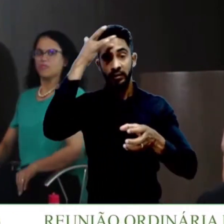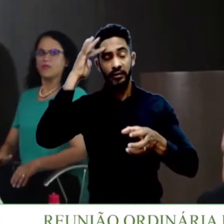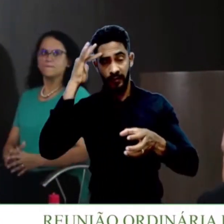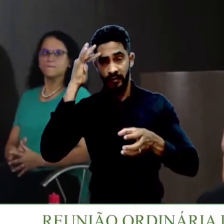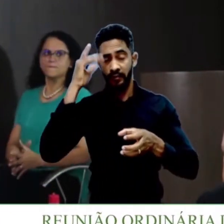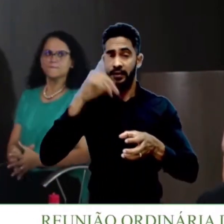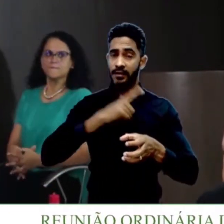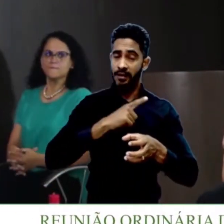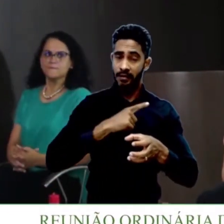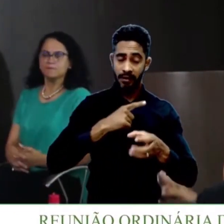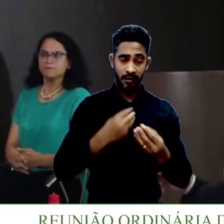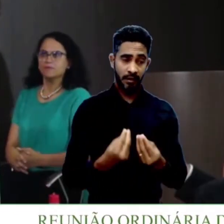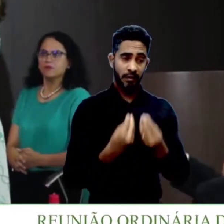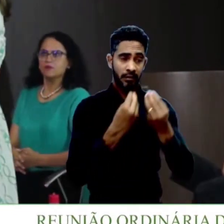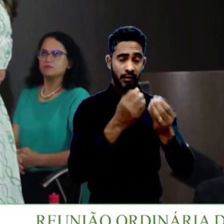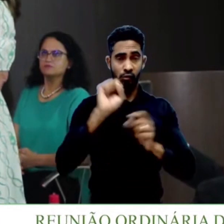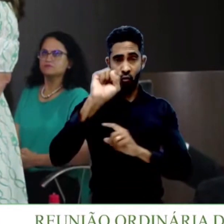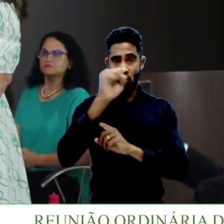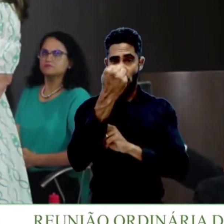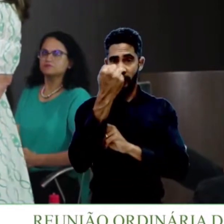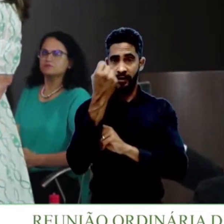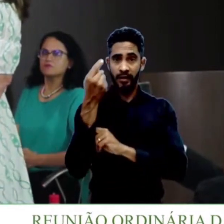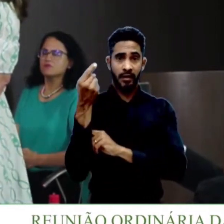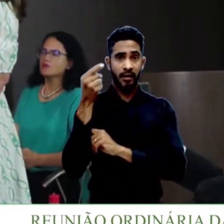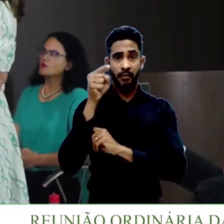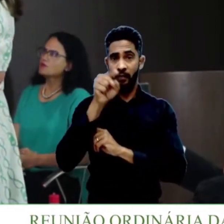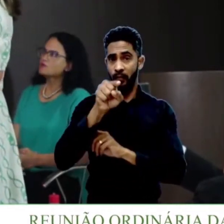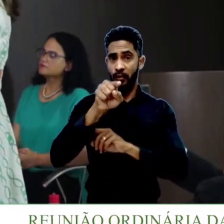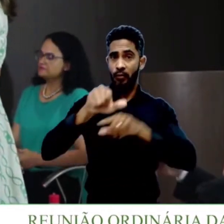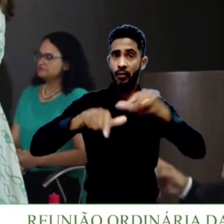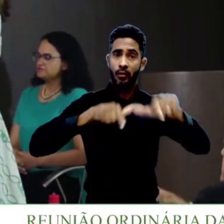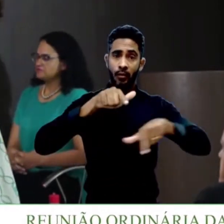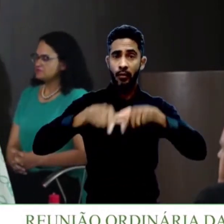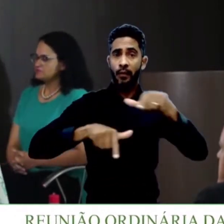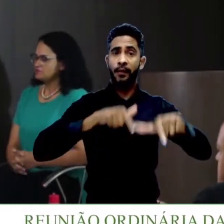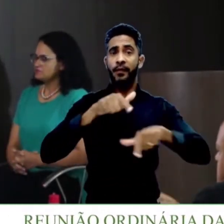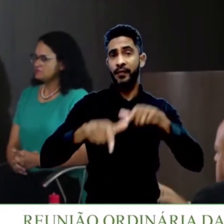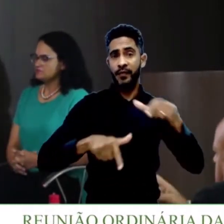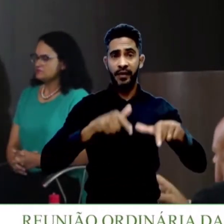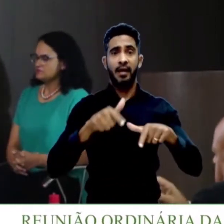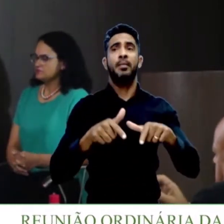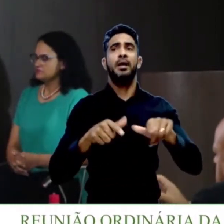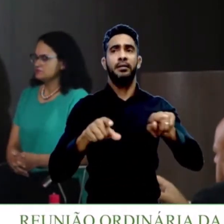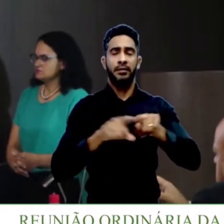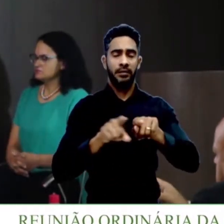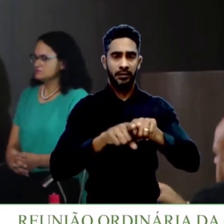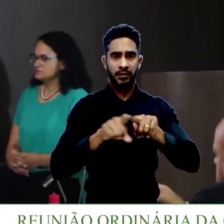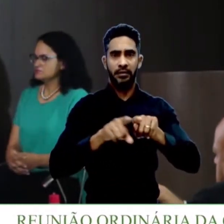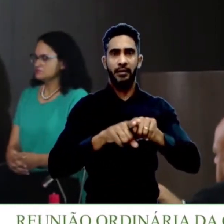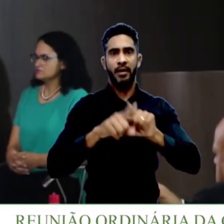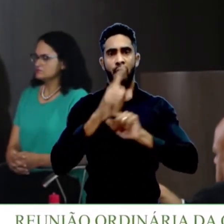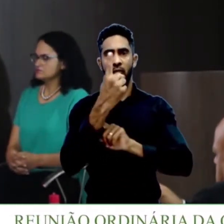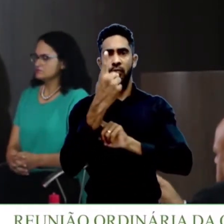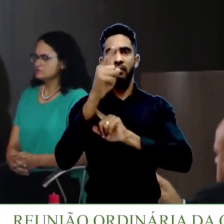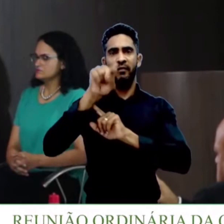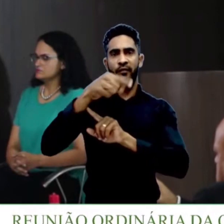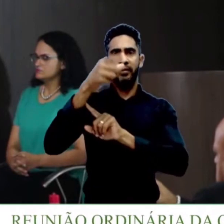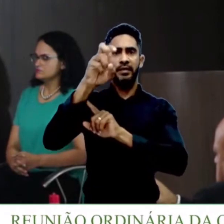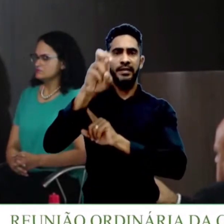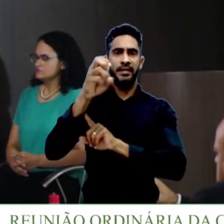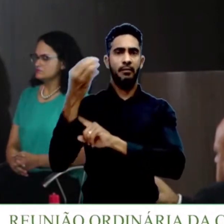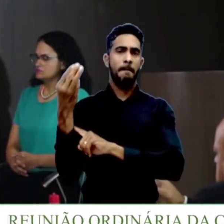chegar no centro de consumo, 80 mil empregos diretos e indiretos, uma receita anual na ordem de 1,5